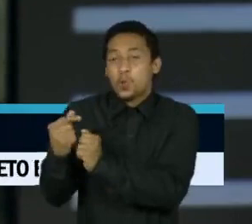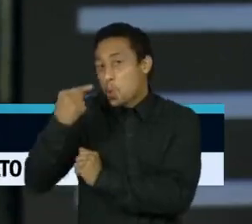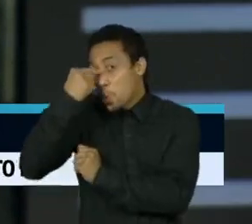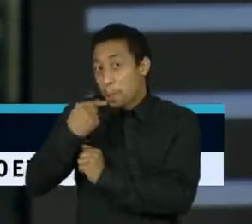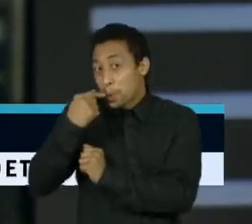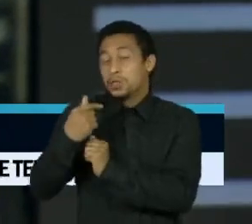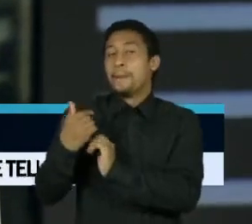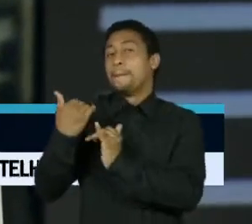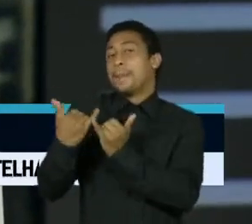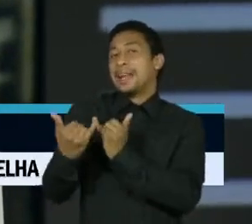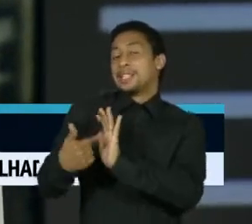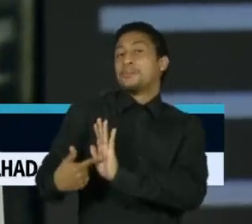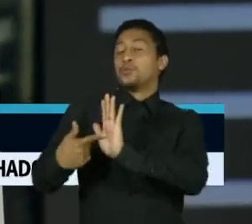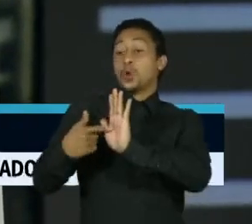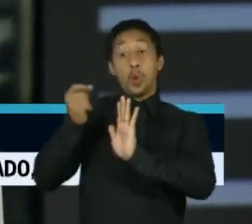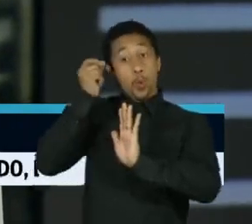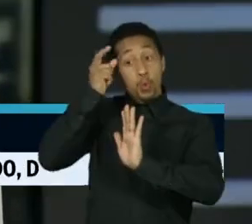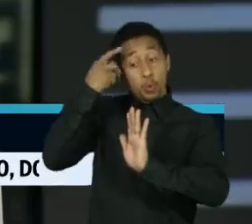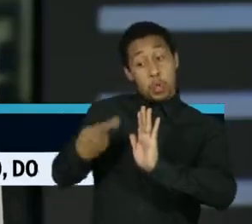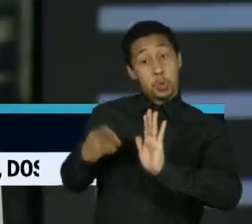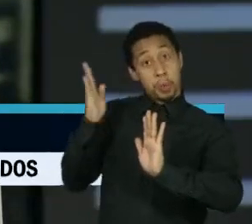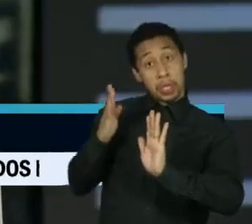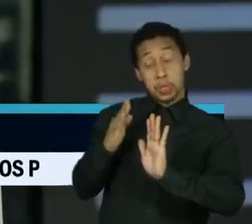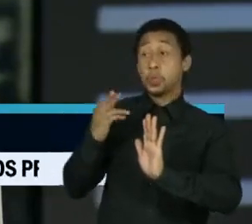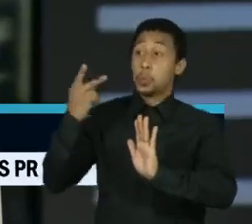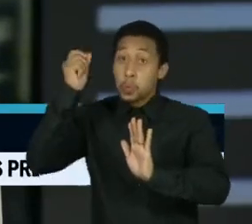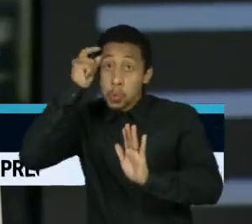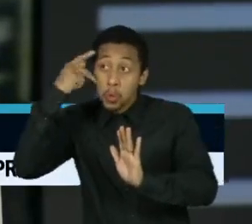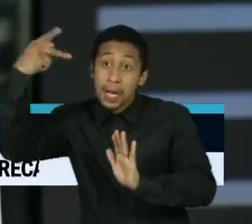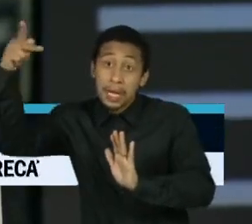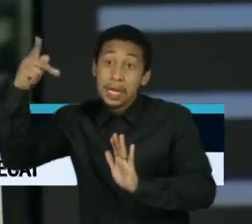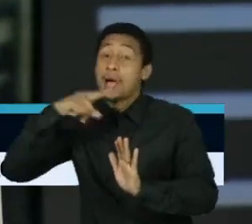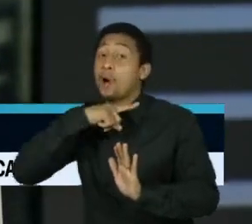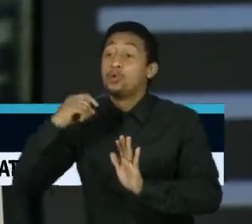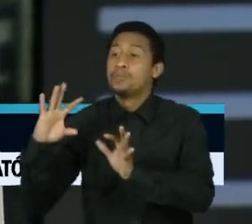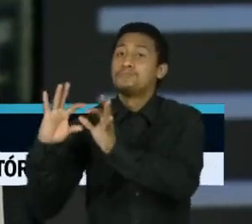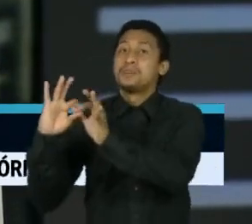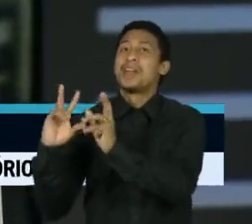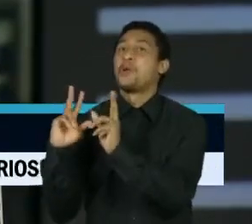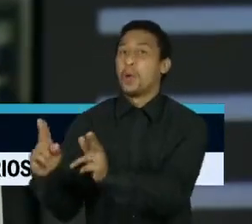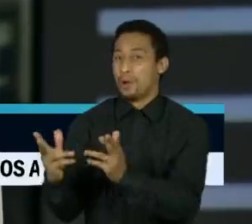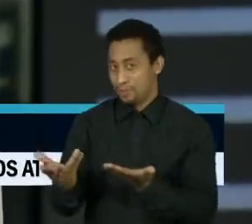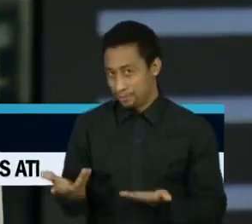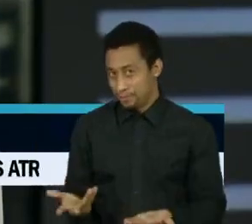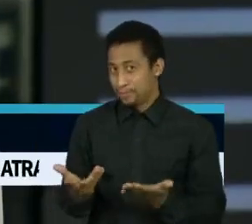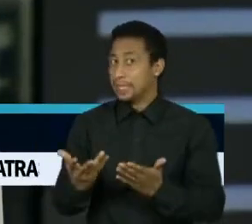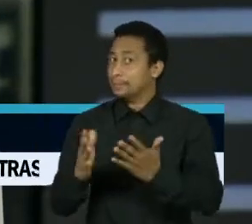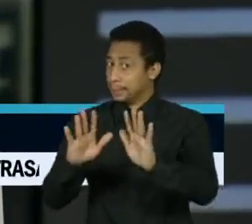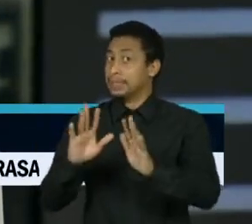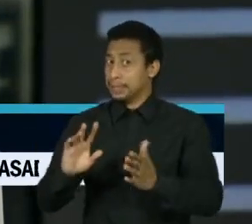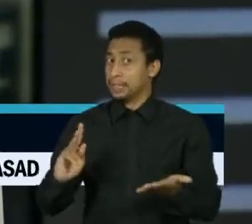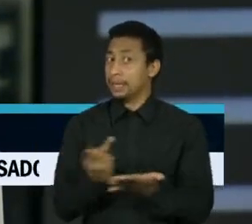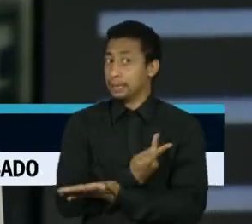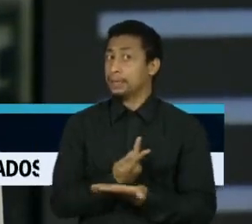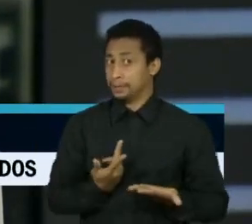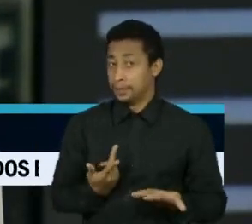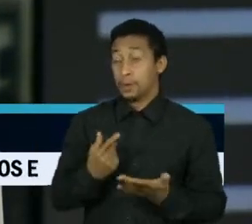cultural com a posição da Rússia. O que é uma bobagem, porque o Putin procura